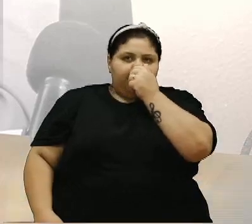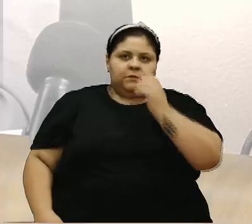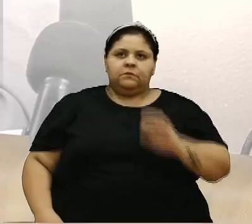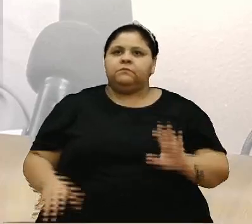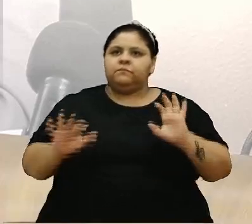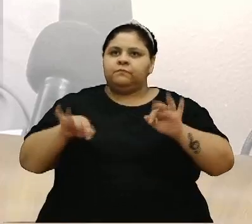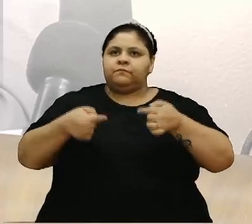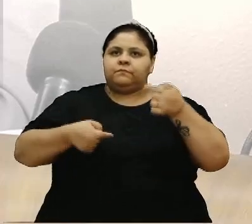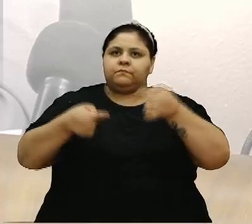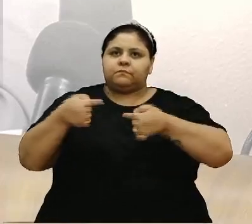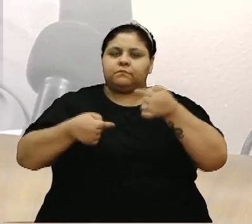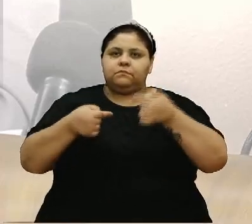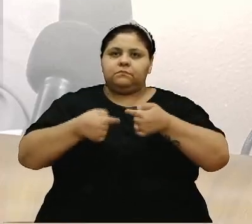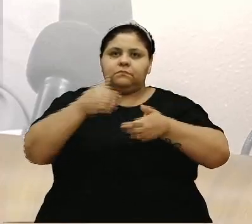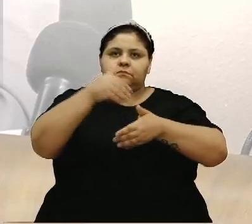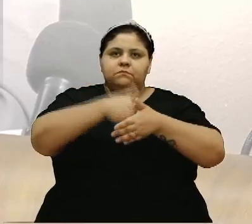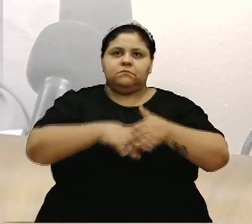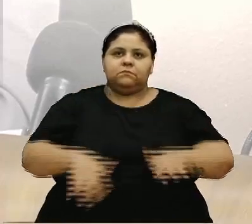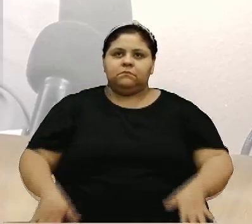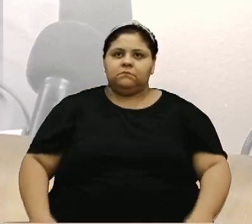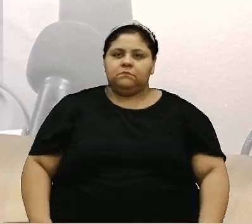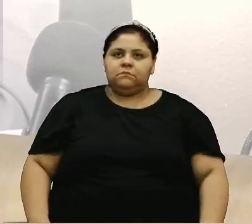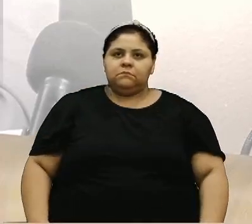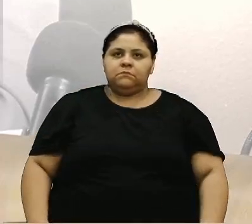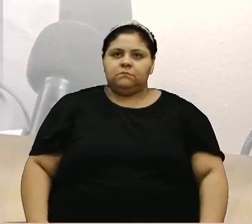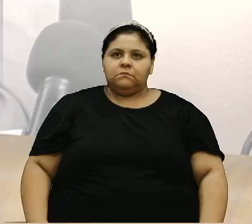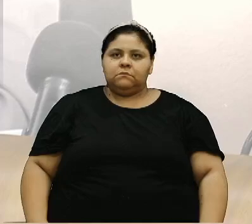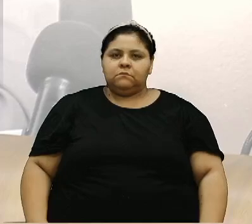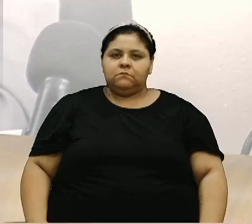Encerrada a discussão. Em votação.